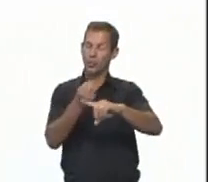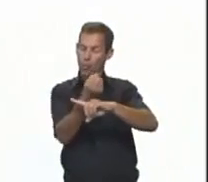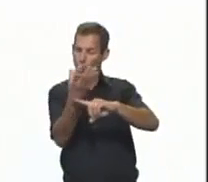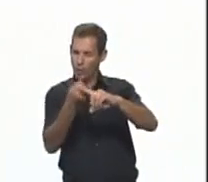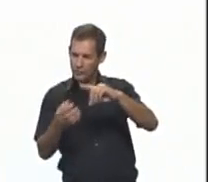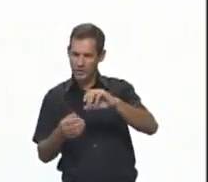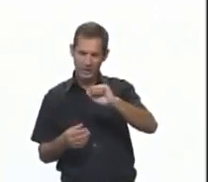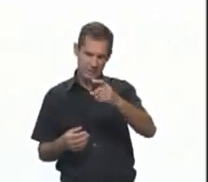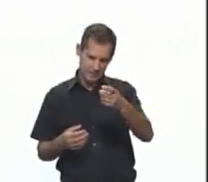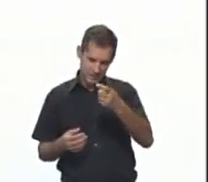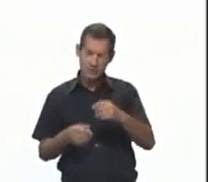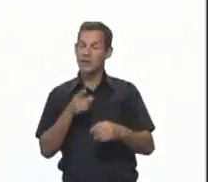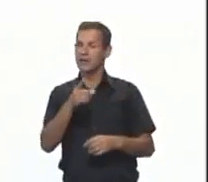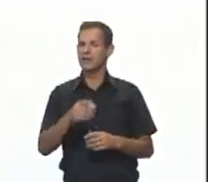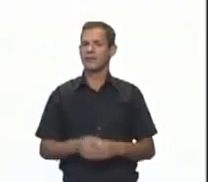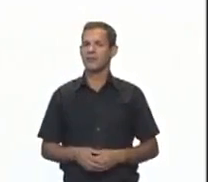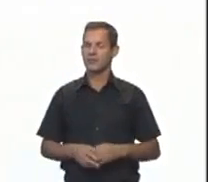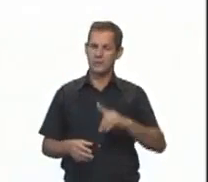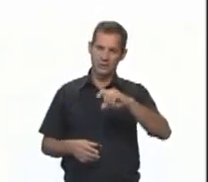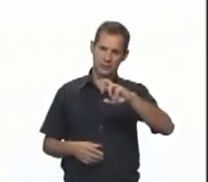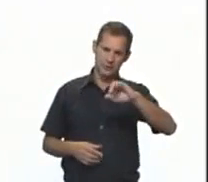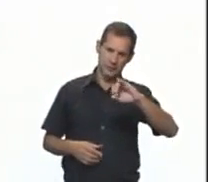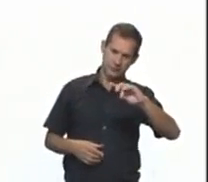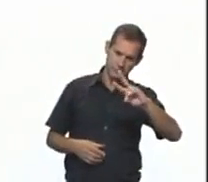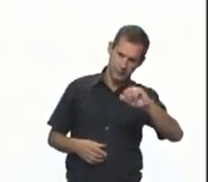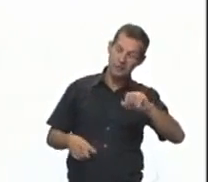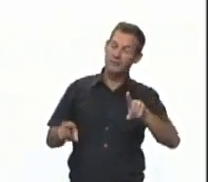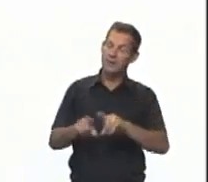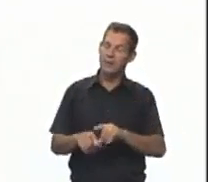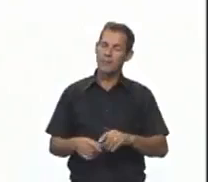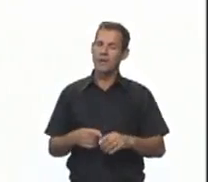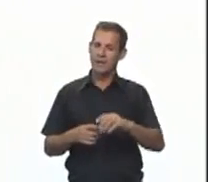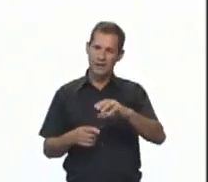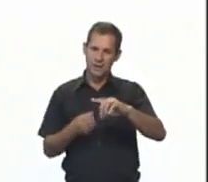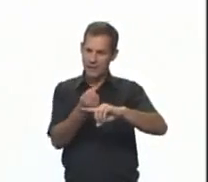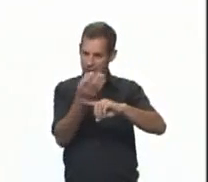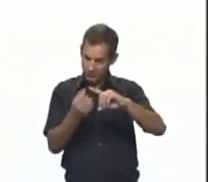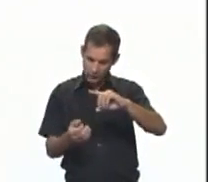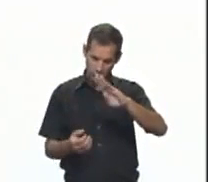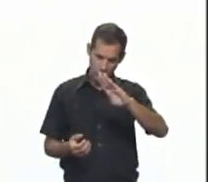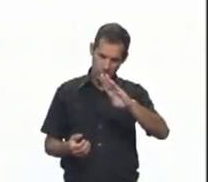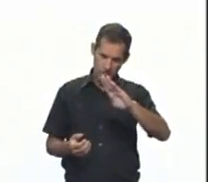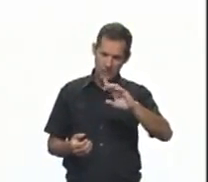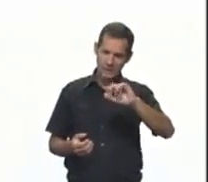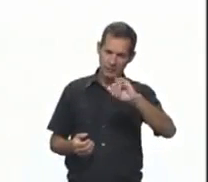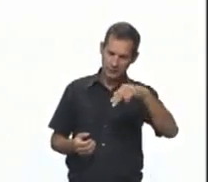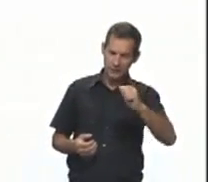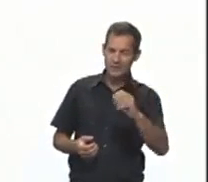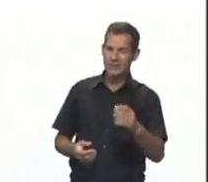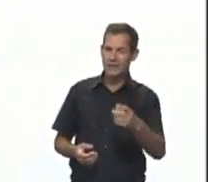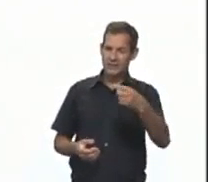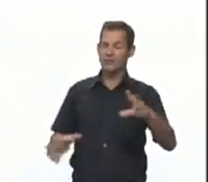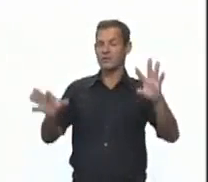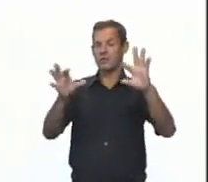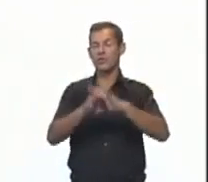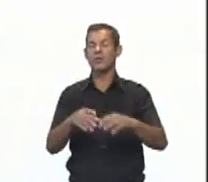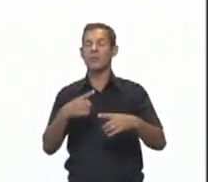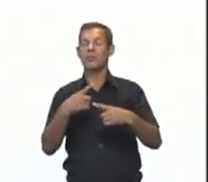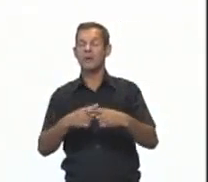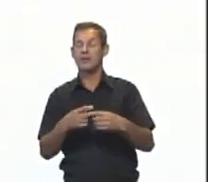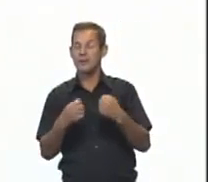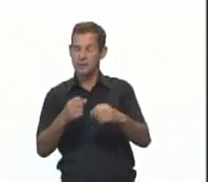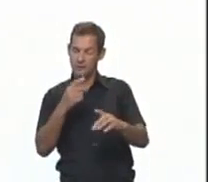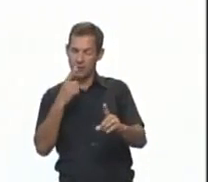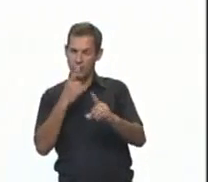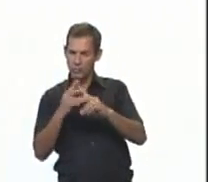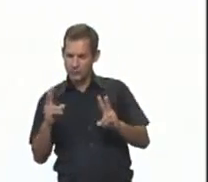funções? A função a de x você deriva e a função b' de x você integra, porque você precisa descobrir qual é a função b de x.